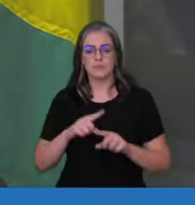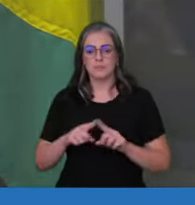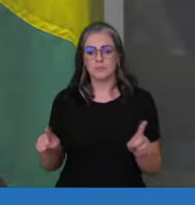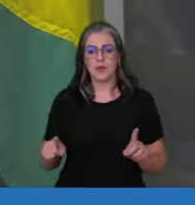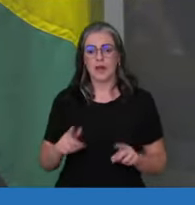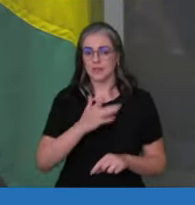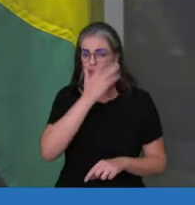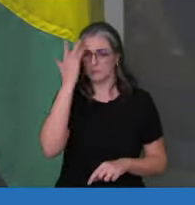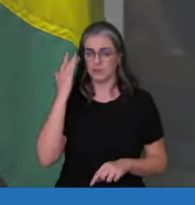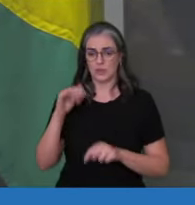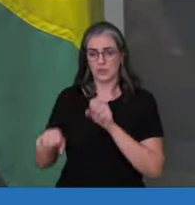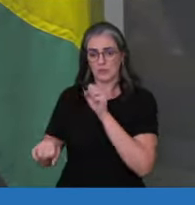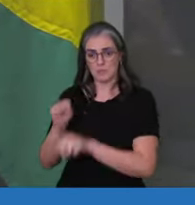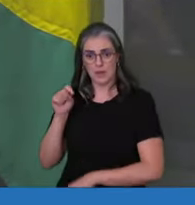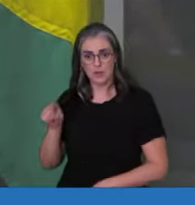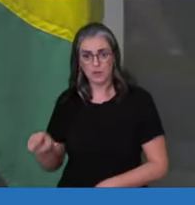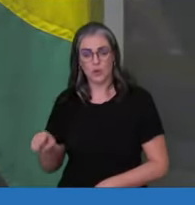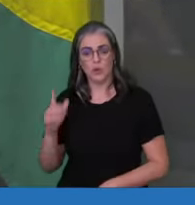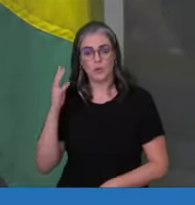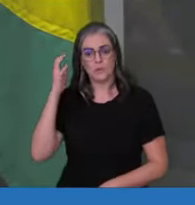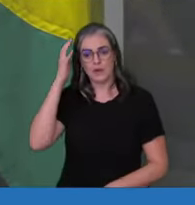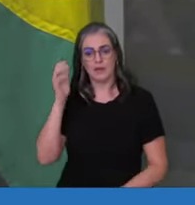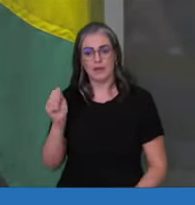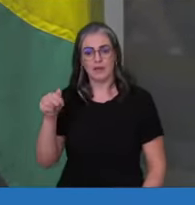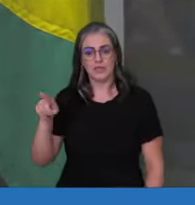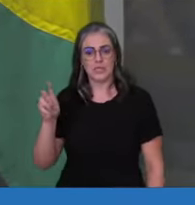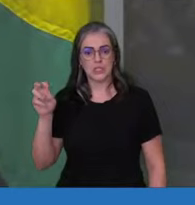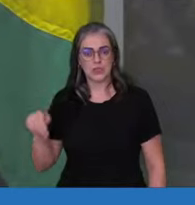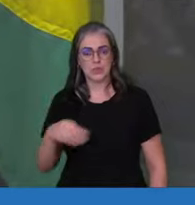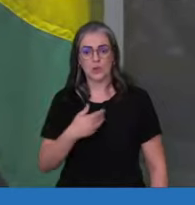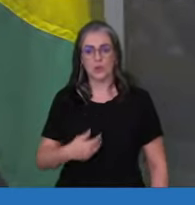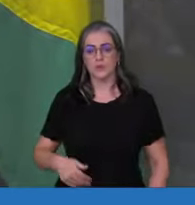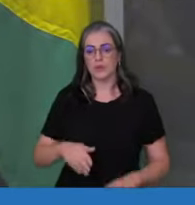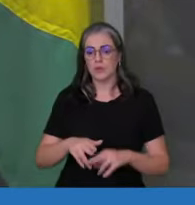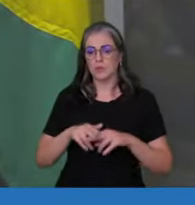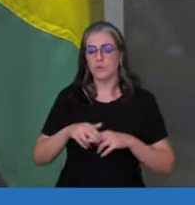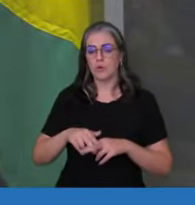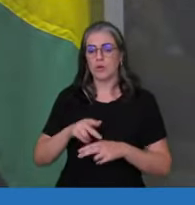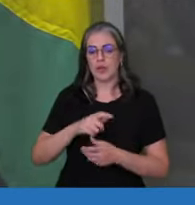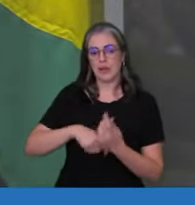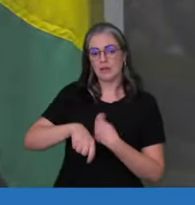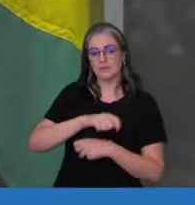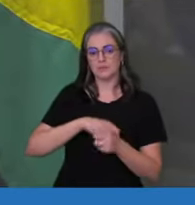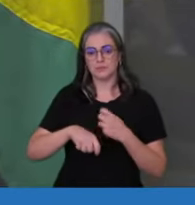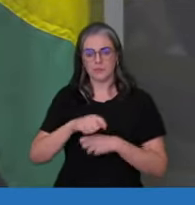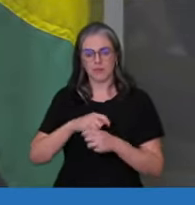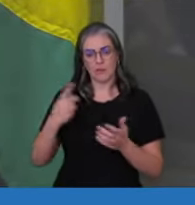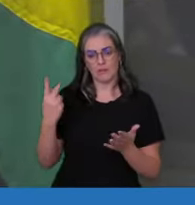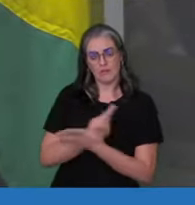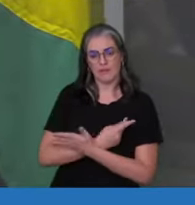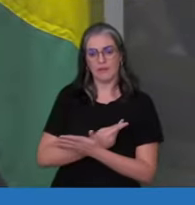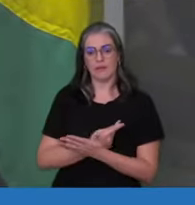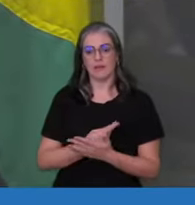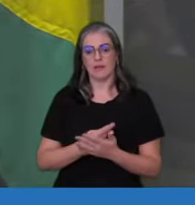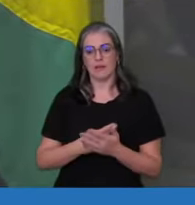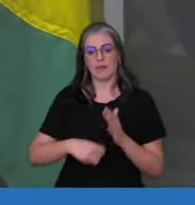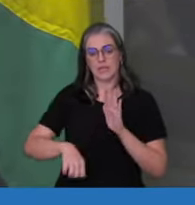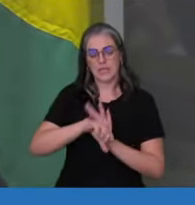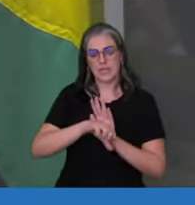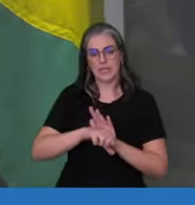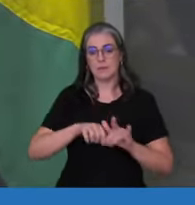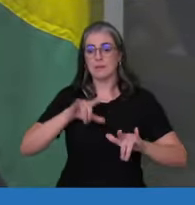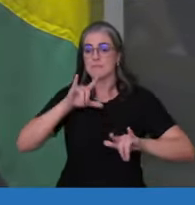Marielle Anderson é esse Estado fruto de um ecossistema, de um crime que penetrou no Estado e que se chama